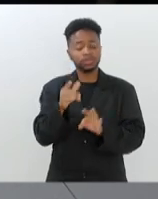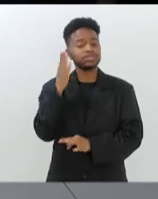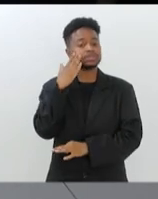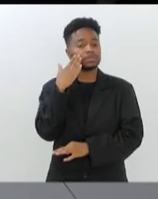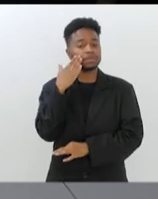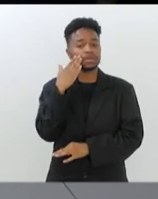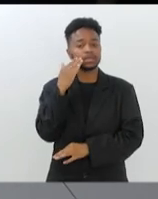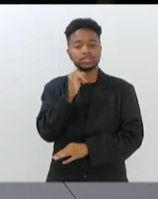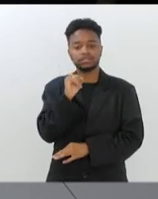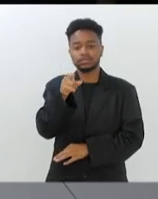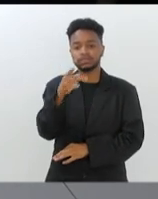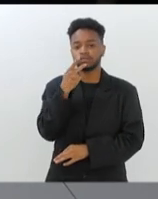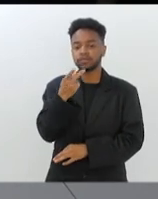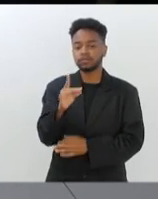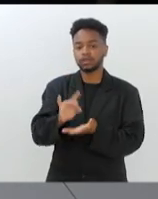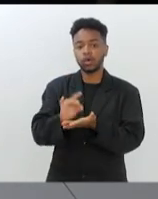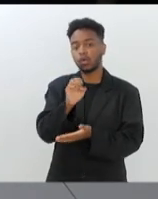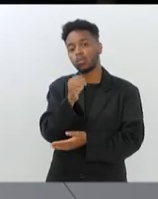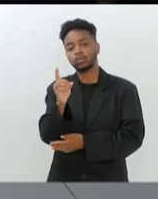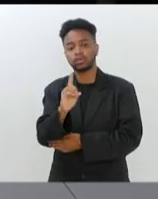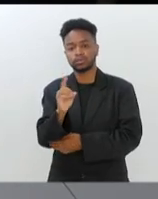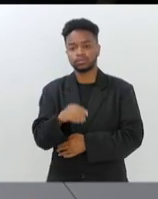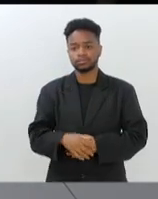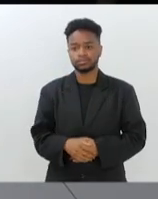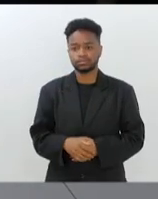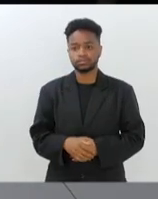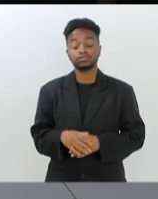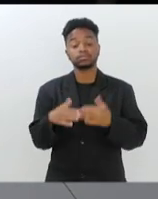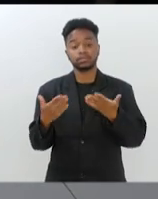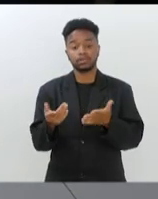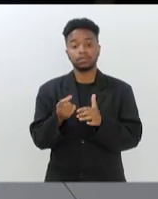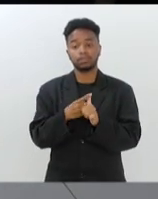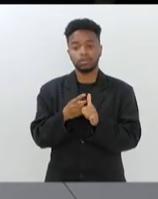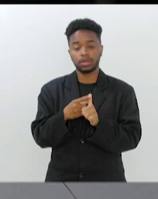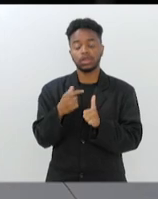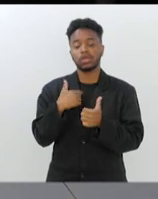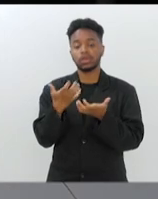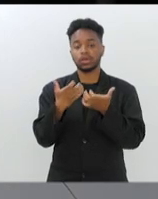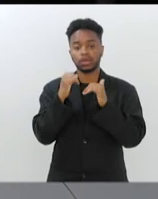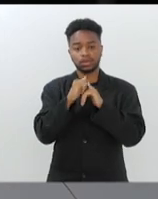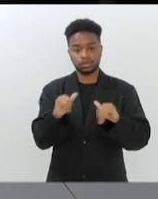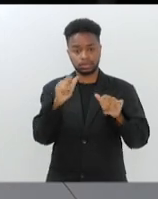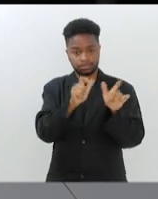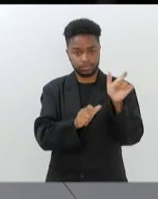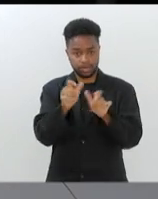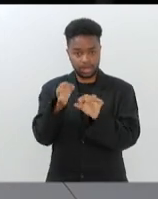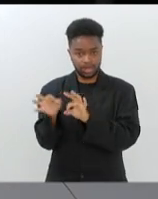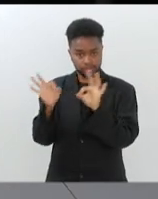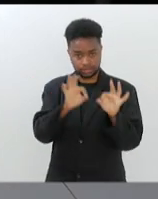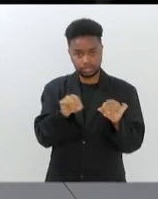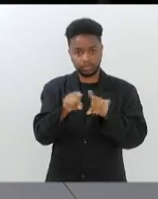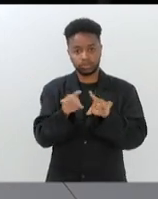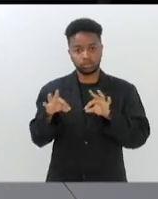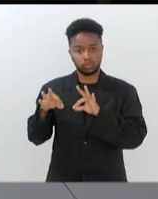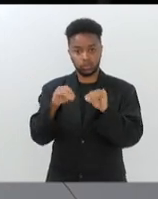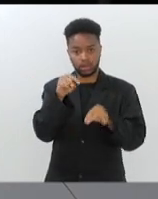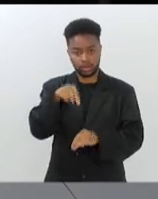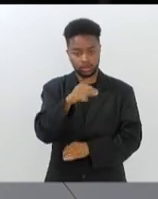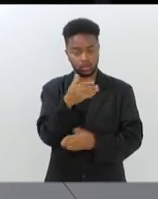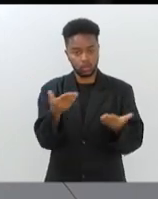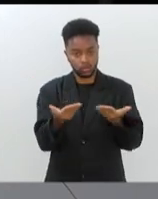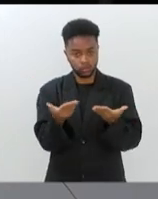senhor o que o senhor tá falando é verdade ou não bom primeiro eu quero garantir ao cidadão que nos assiste também a todos aqui hoje que nós temos um